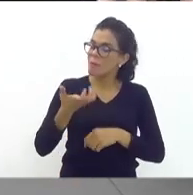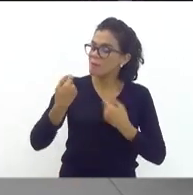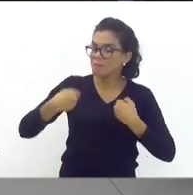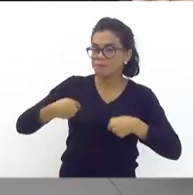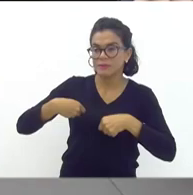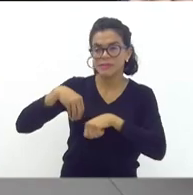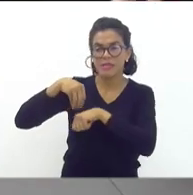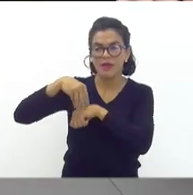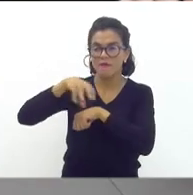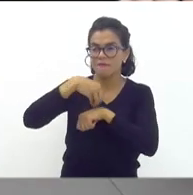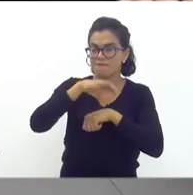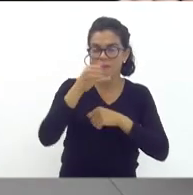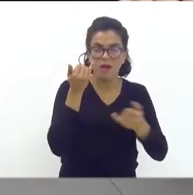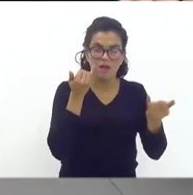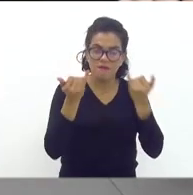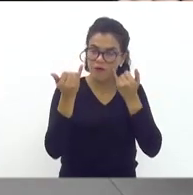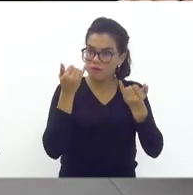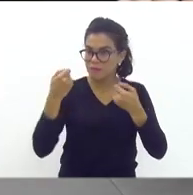informações